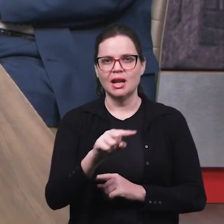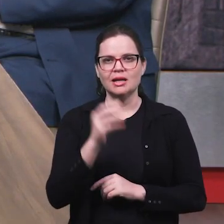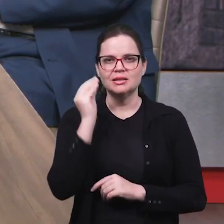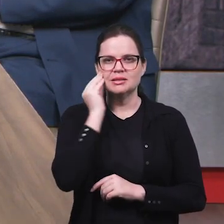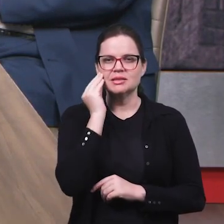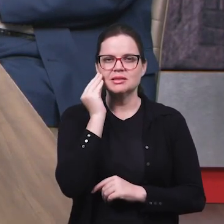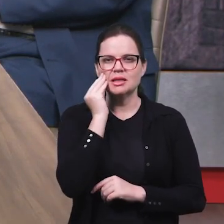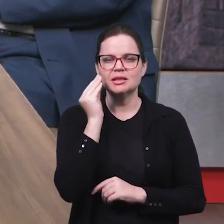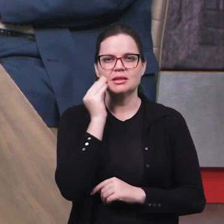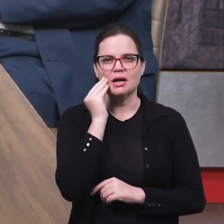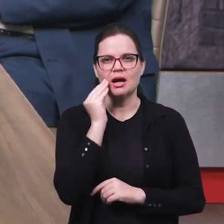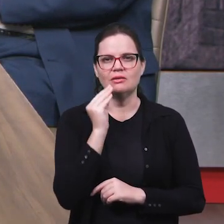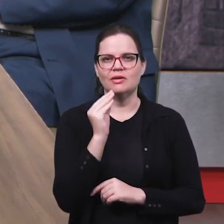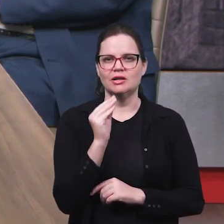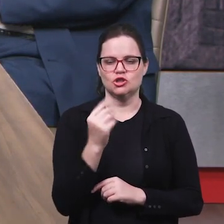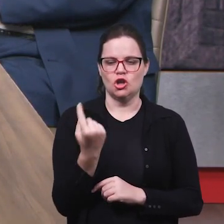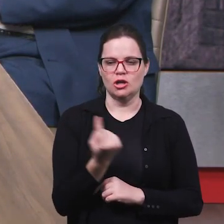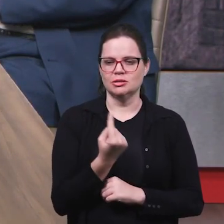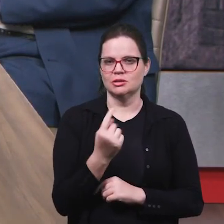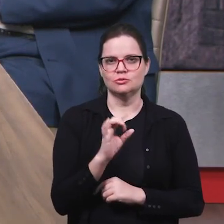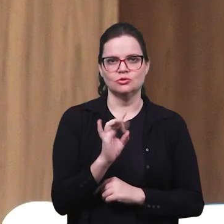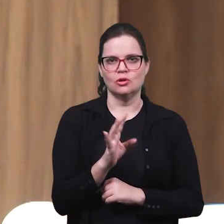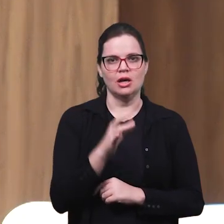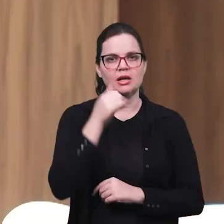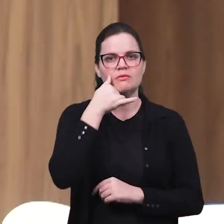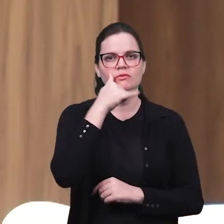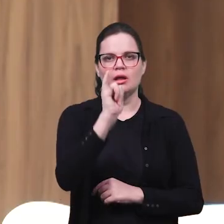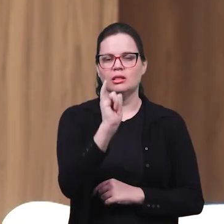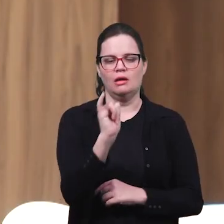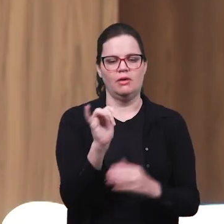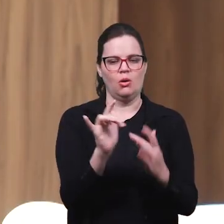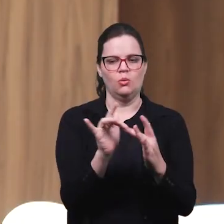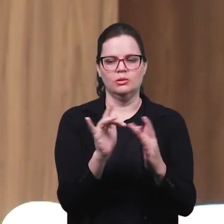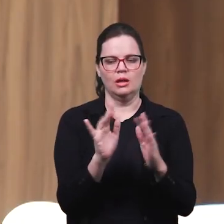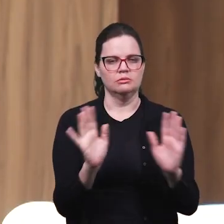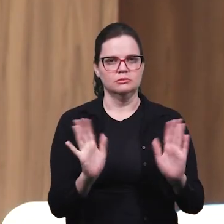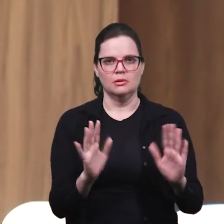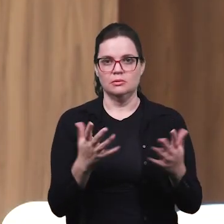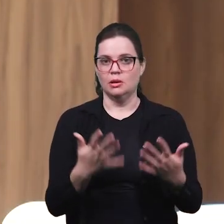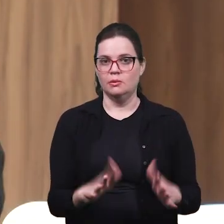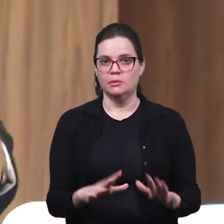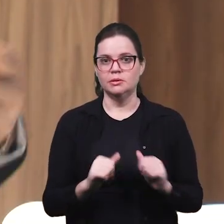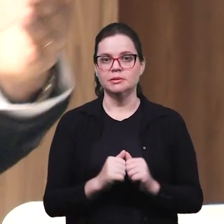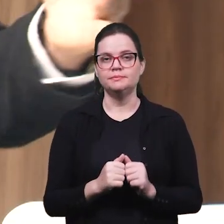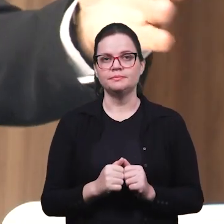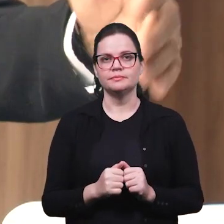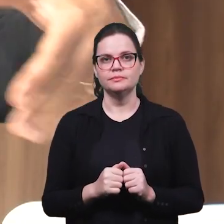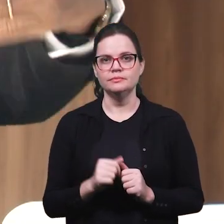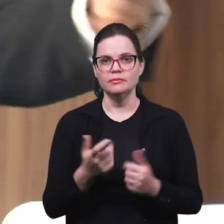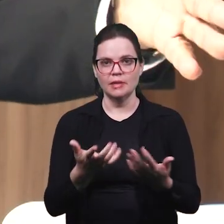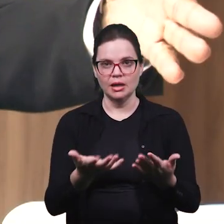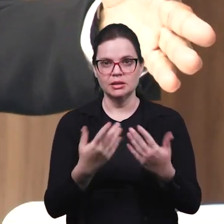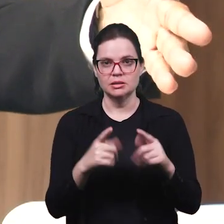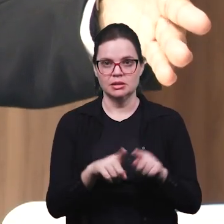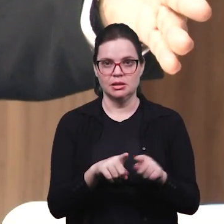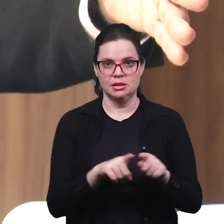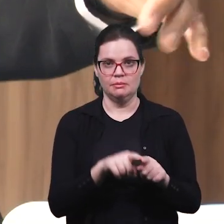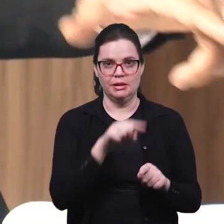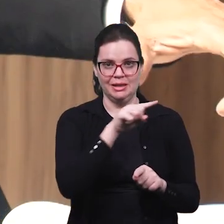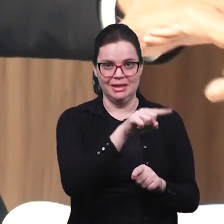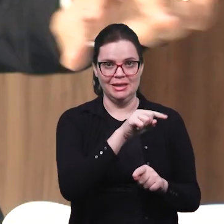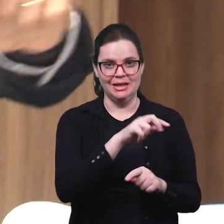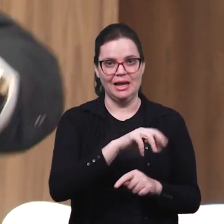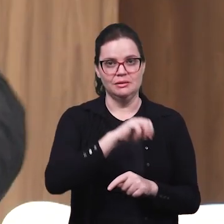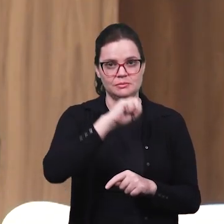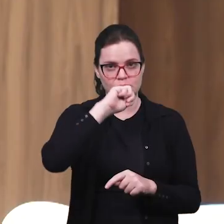contato com mulheres, então ficava a vida isolada mesmo, né? no início. Né? Eles queriam que os sacerdotes, os bispos fizessem a mesma coisa, só que a igreja